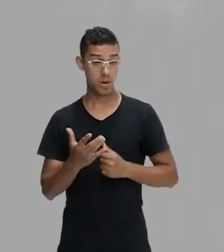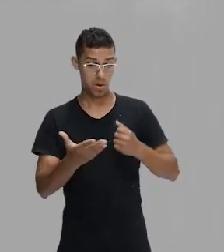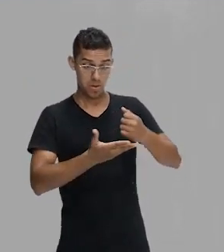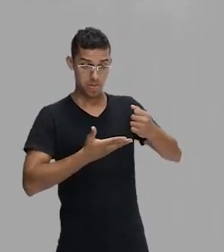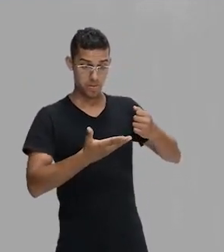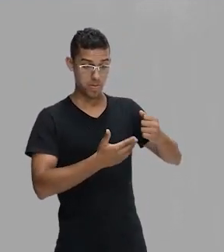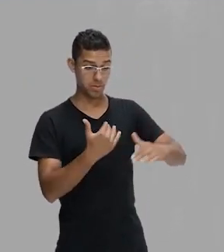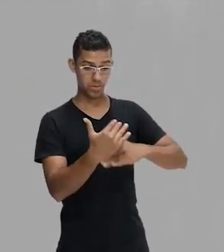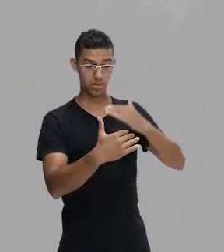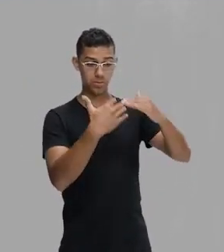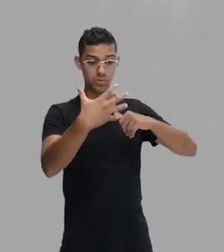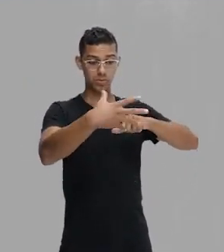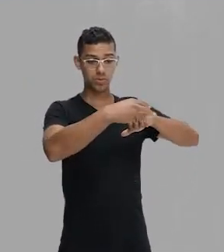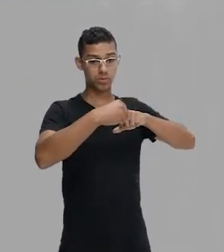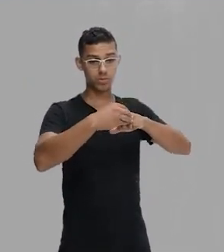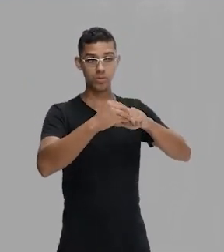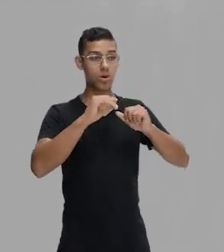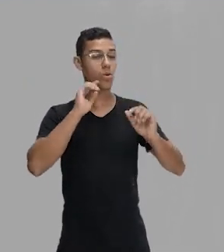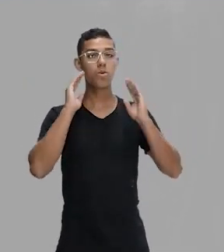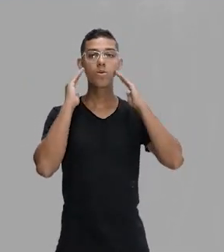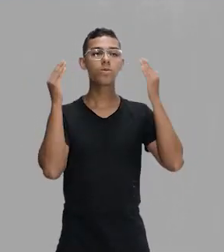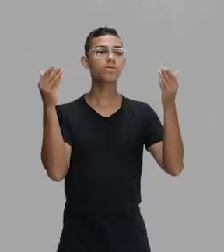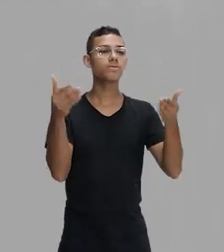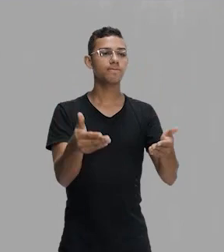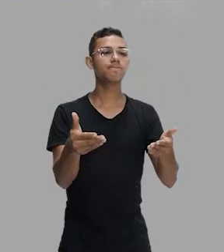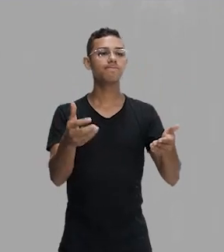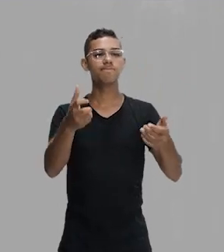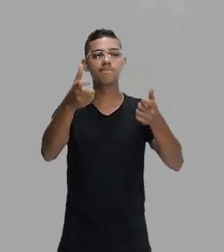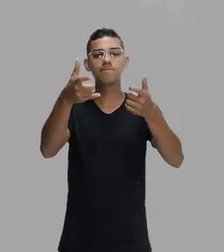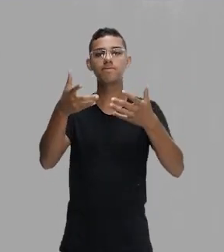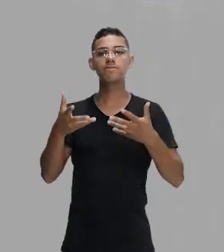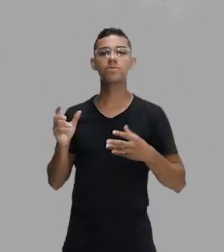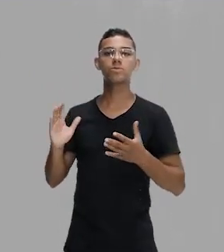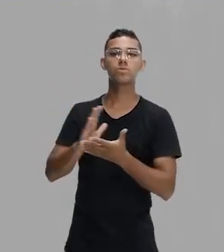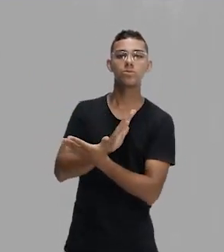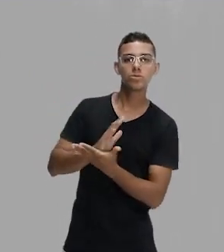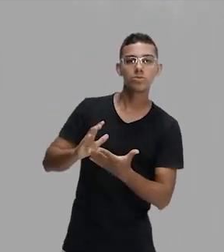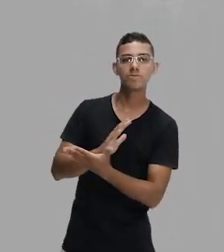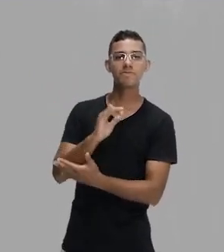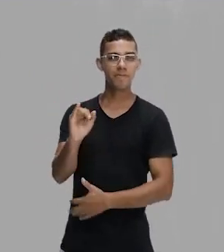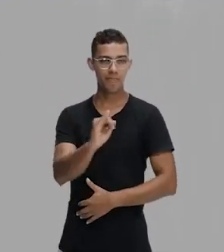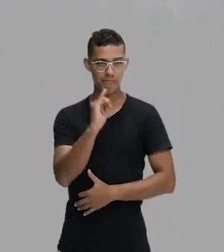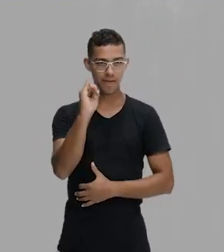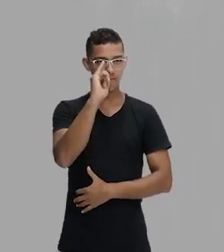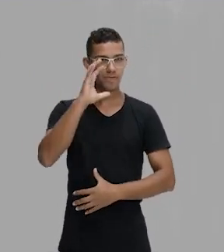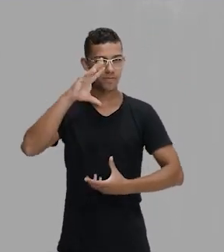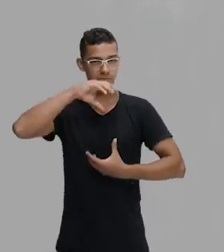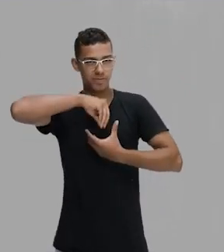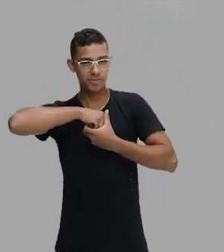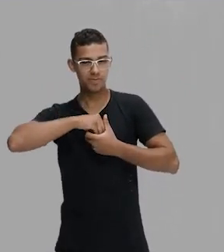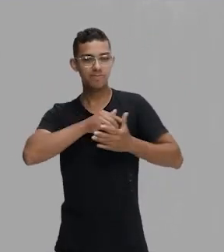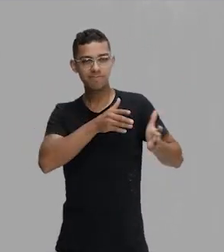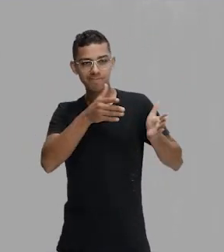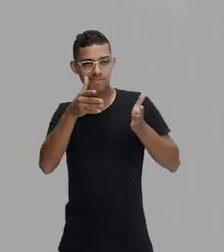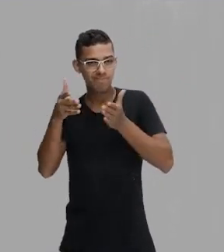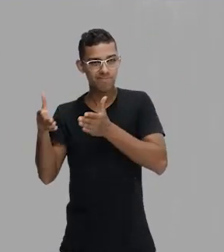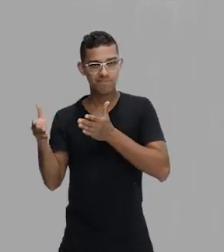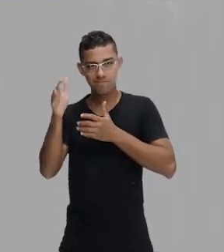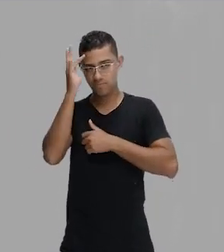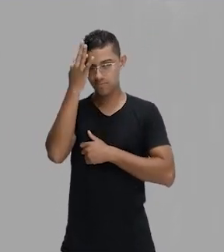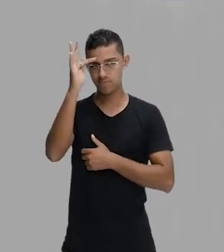gente desenvolver, porque o nosso intuito aqui é trazer para você algumas noções fundamentais dentro do processo, tá certo? Então, veja